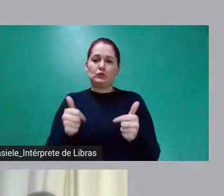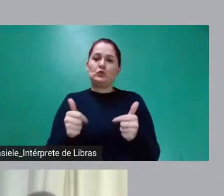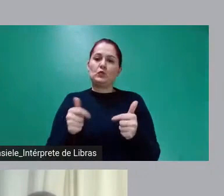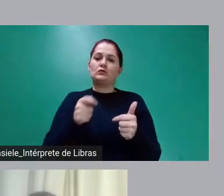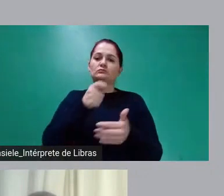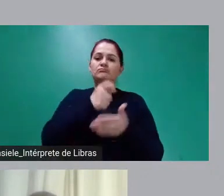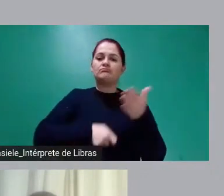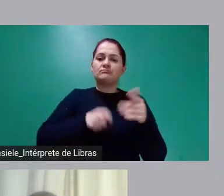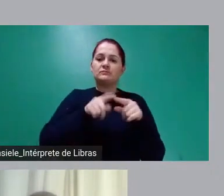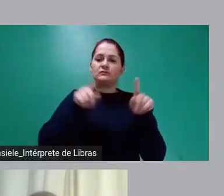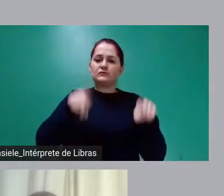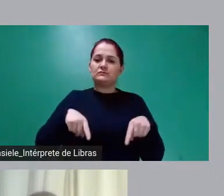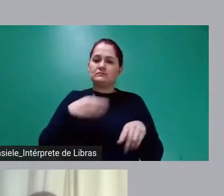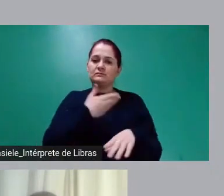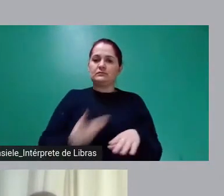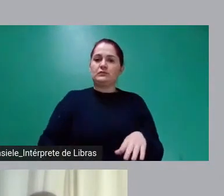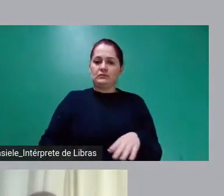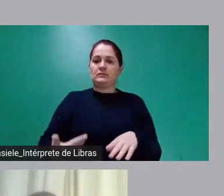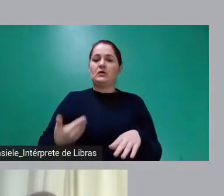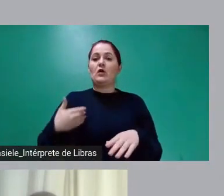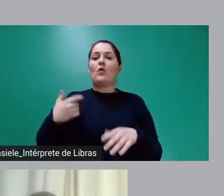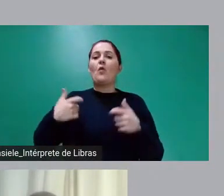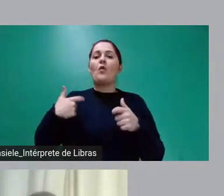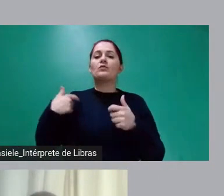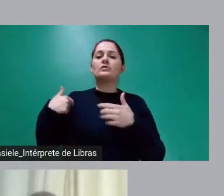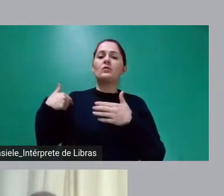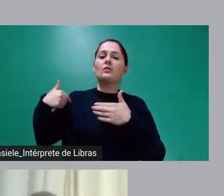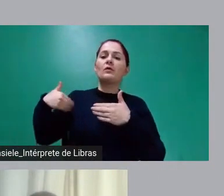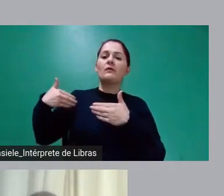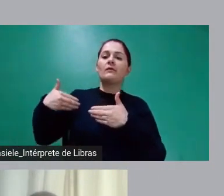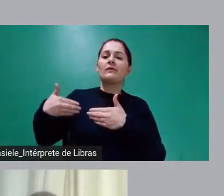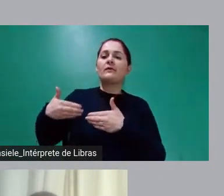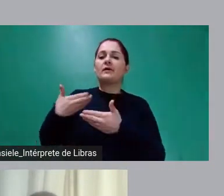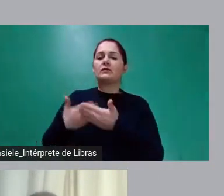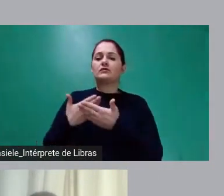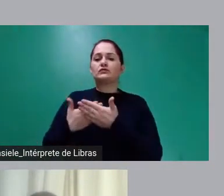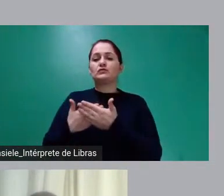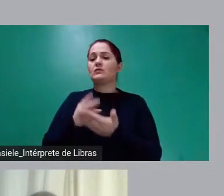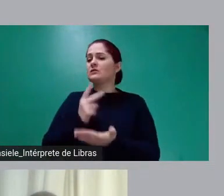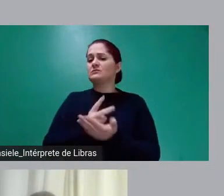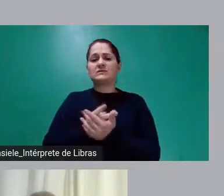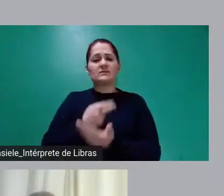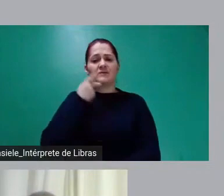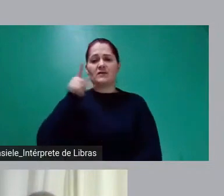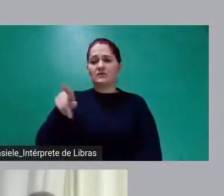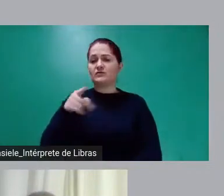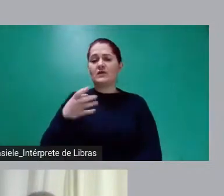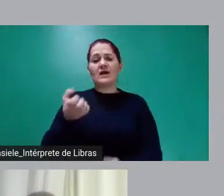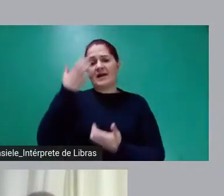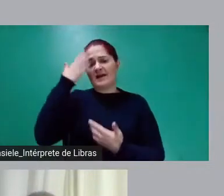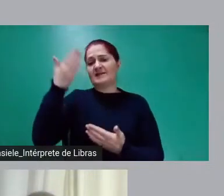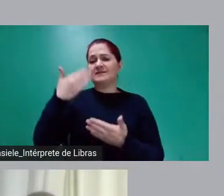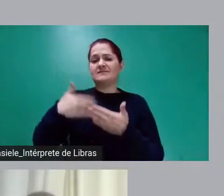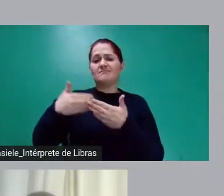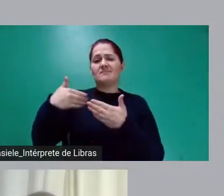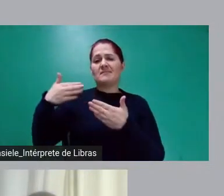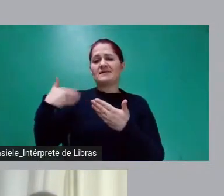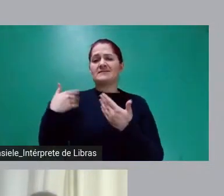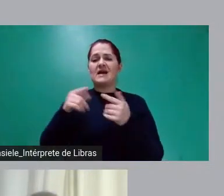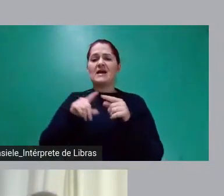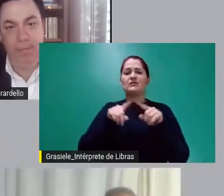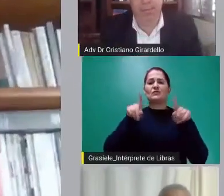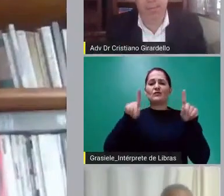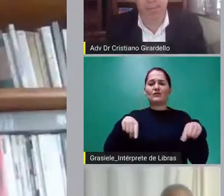formação. Esta é uma questão que eu faço em todas as exposições que eu tenho oportunidade de fazer. Sem esses